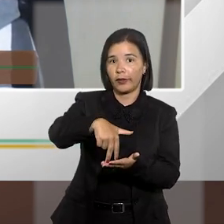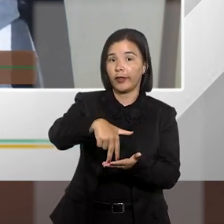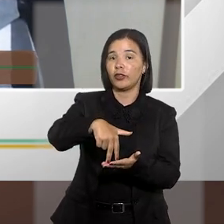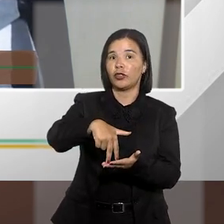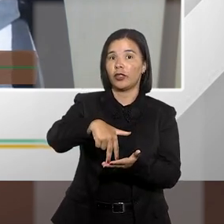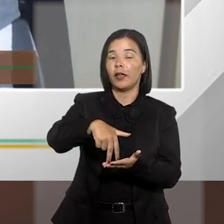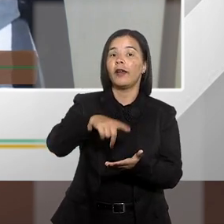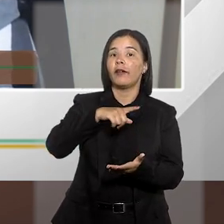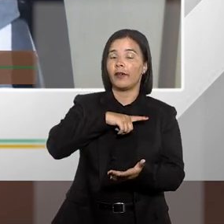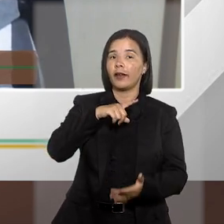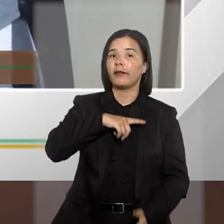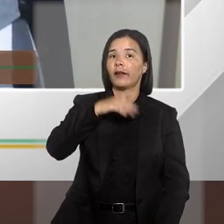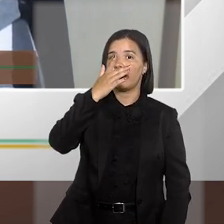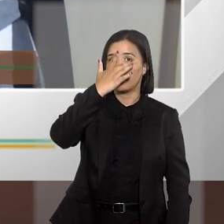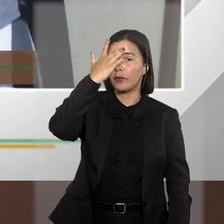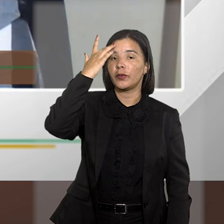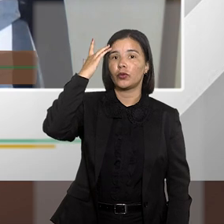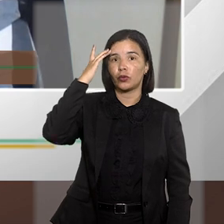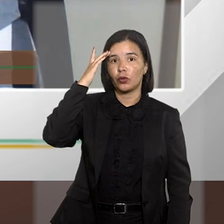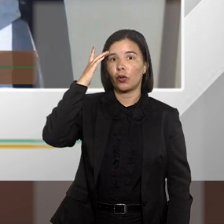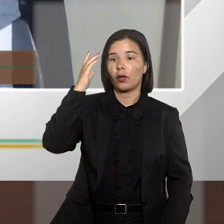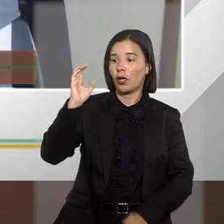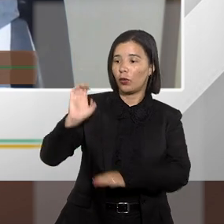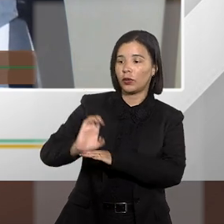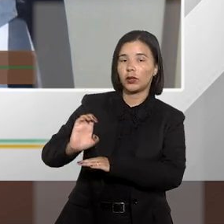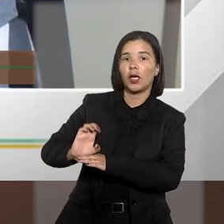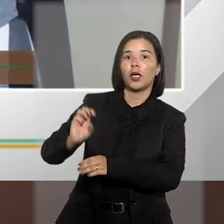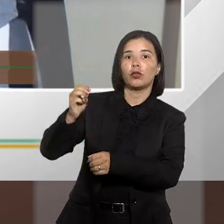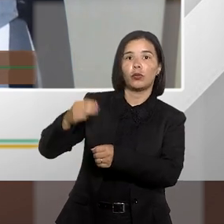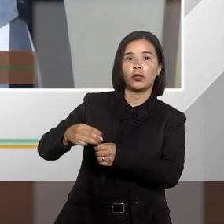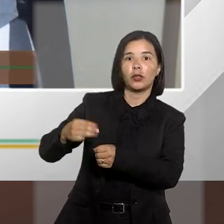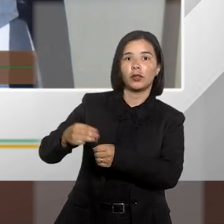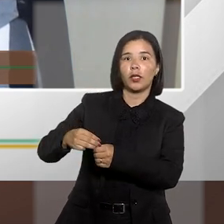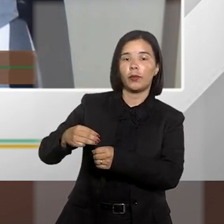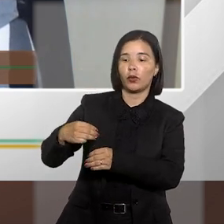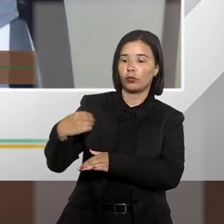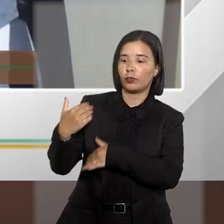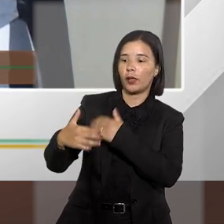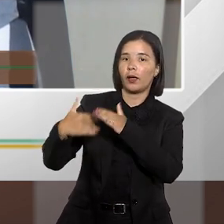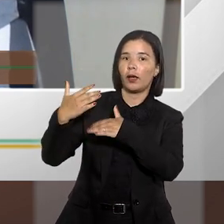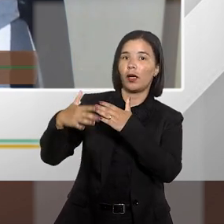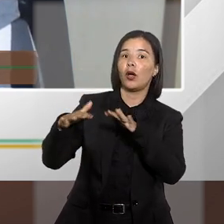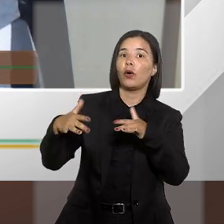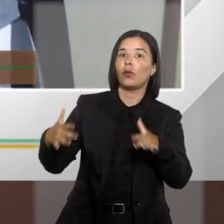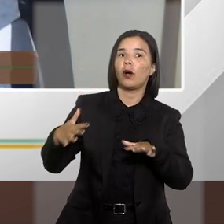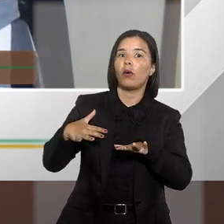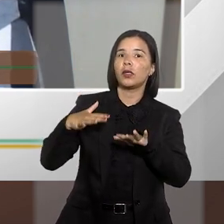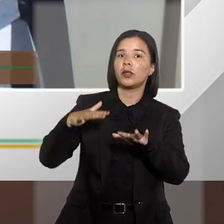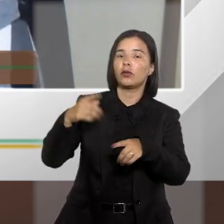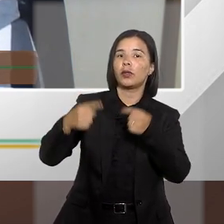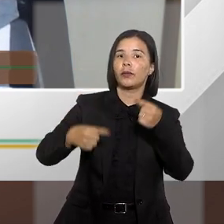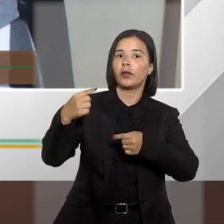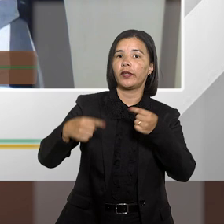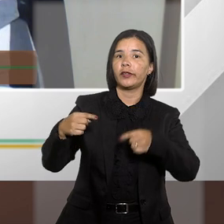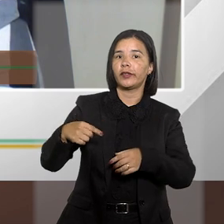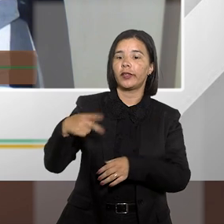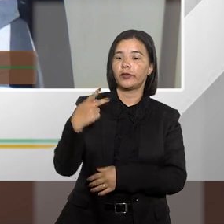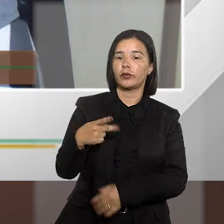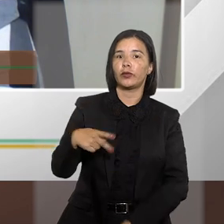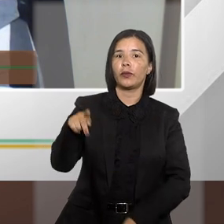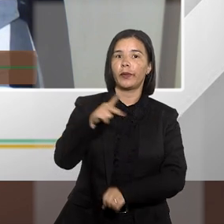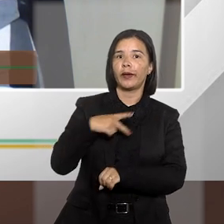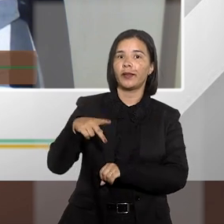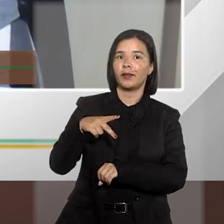você vai ter alguém, você vai ter o estado e o município reproduzindo muito qual é a ação da política no país. A gente